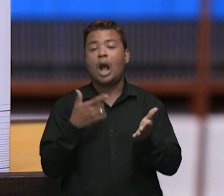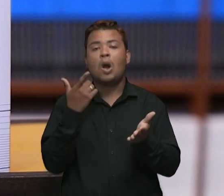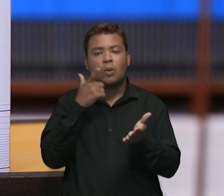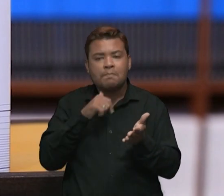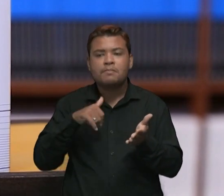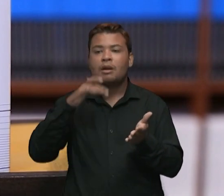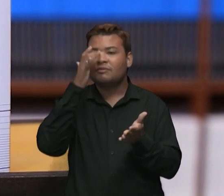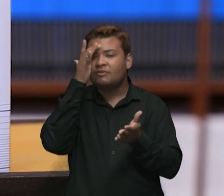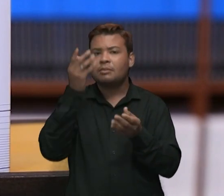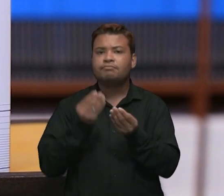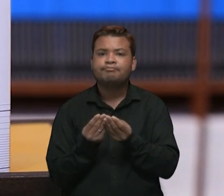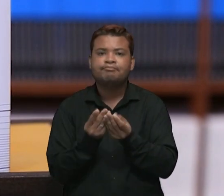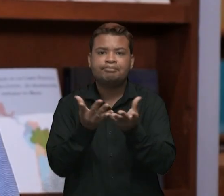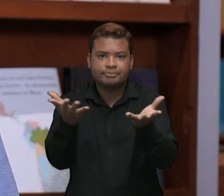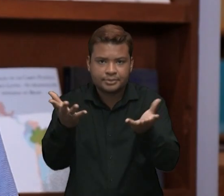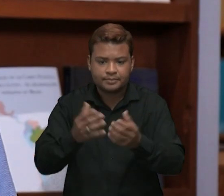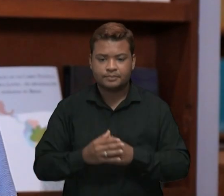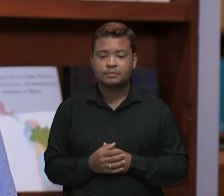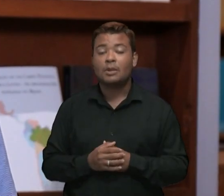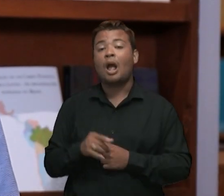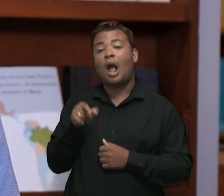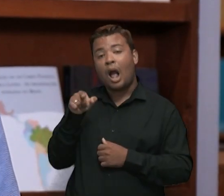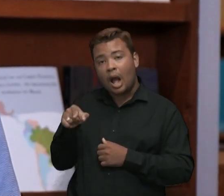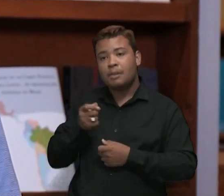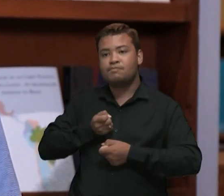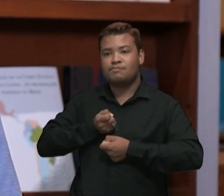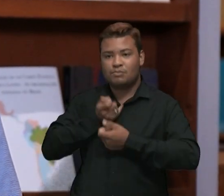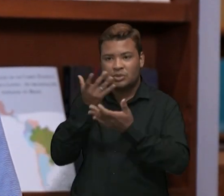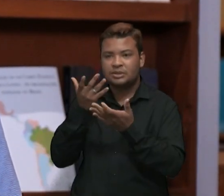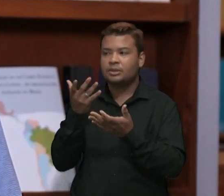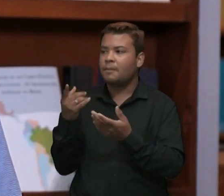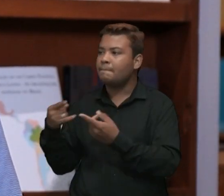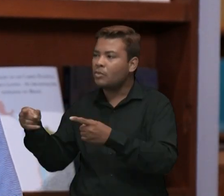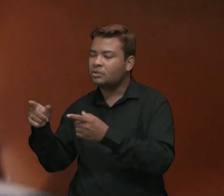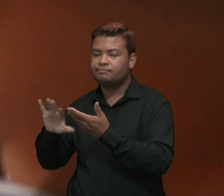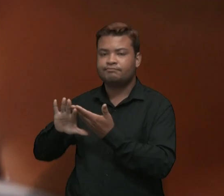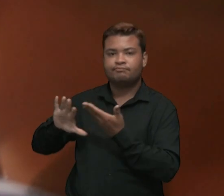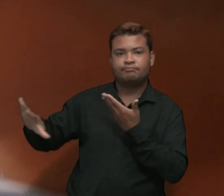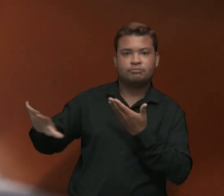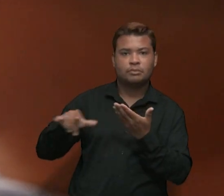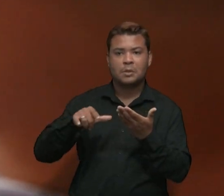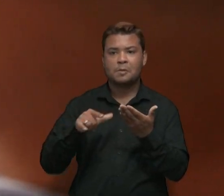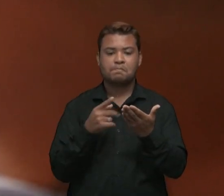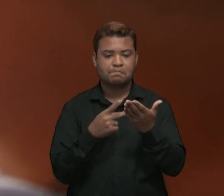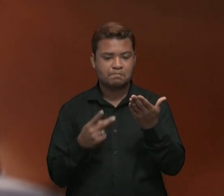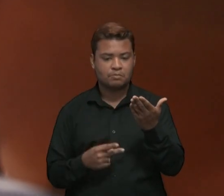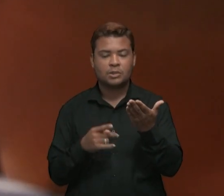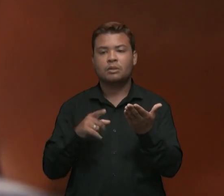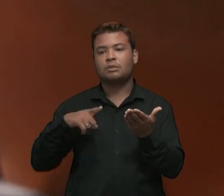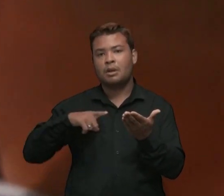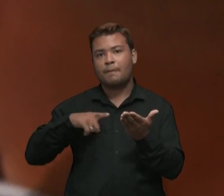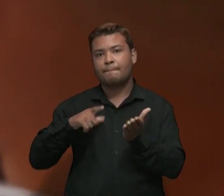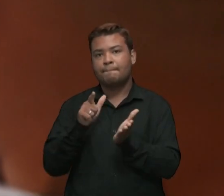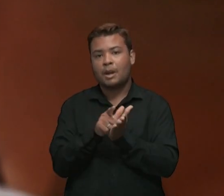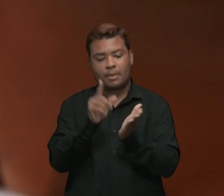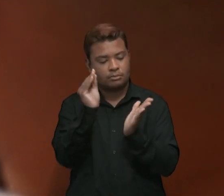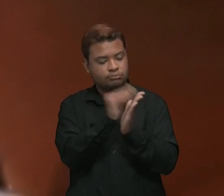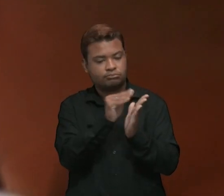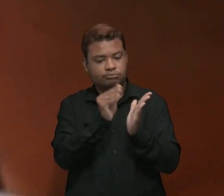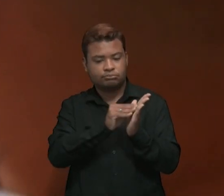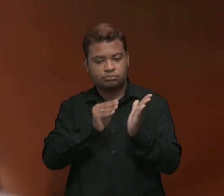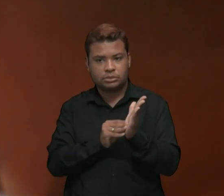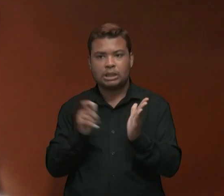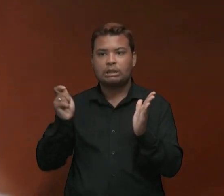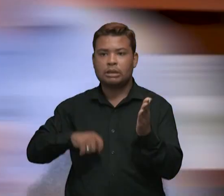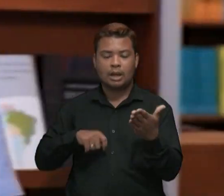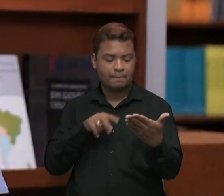de forma mais ampla, que a poesia foi se desvencilhando da música e passou a ser registrada no papel, para essa leitura